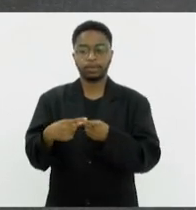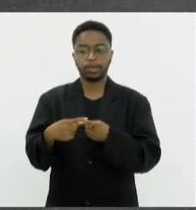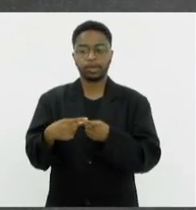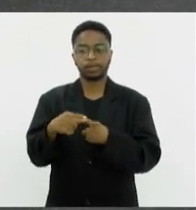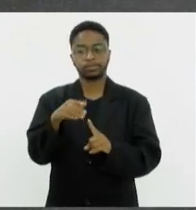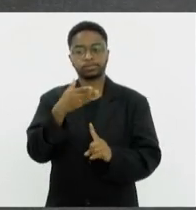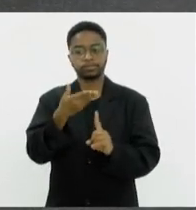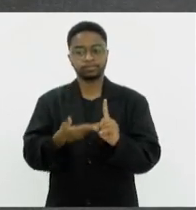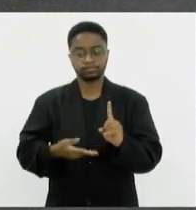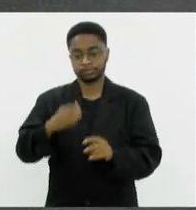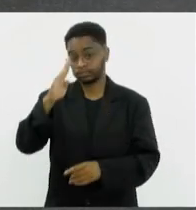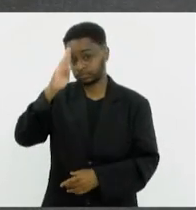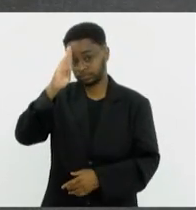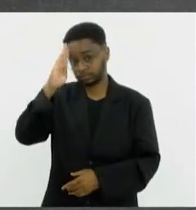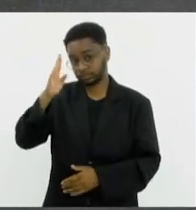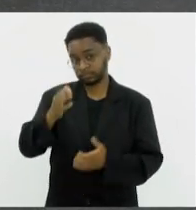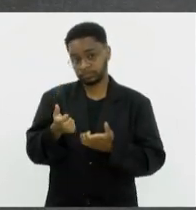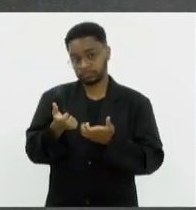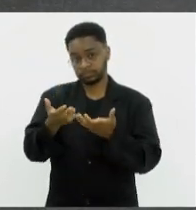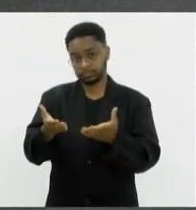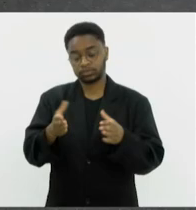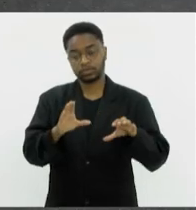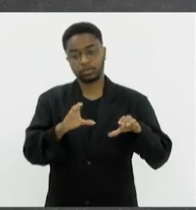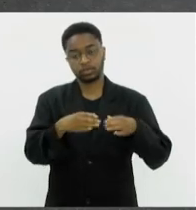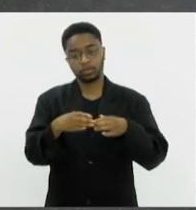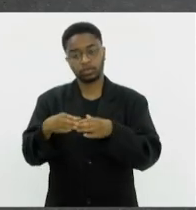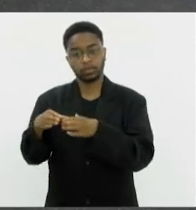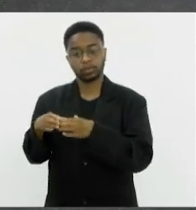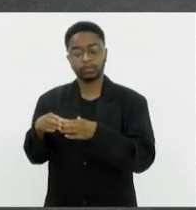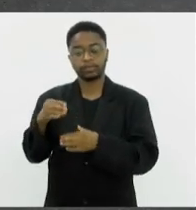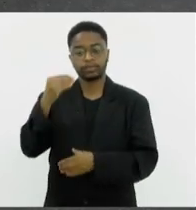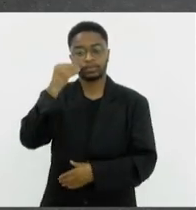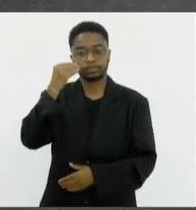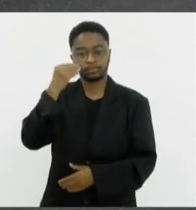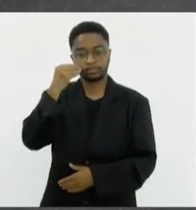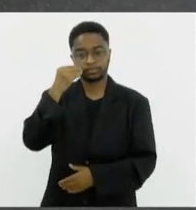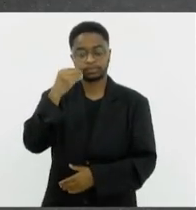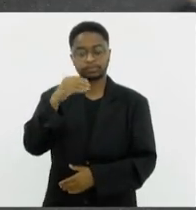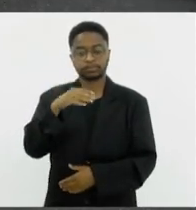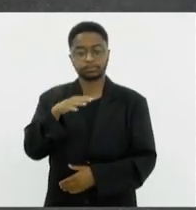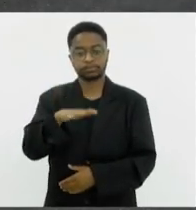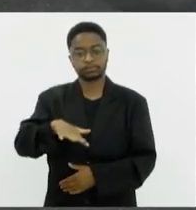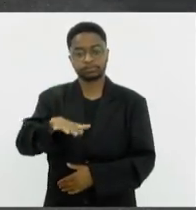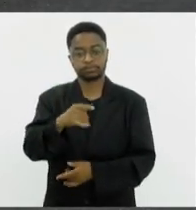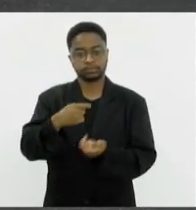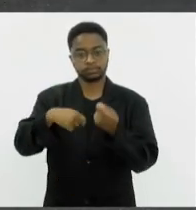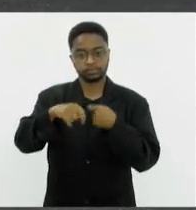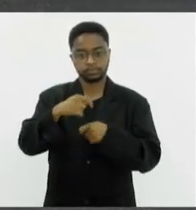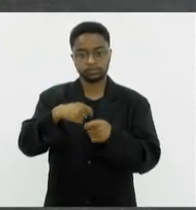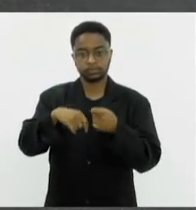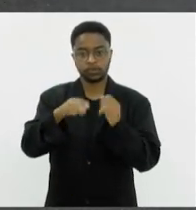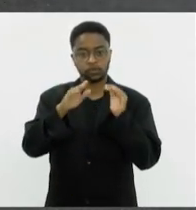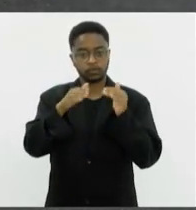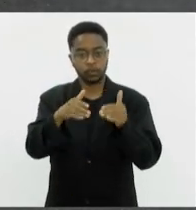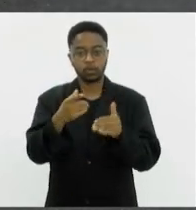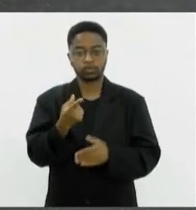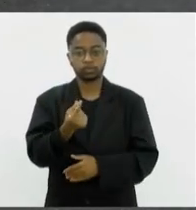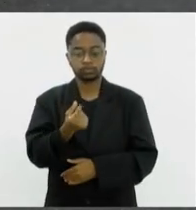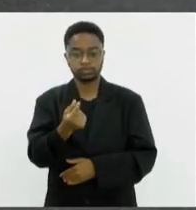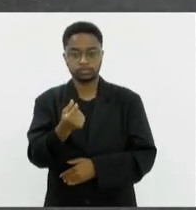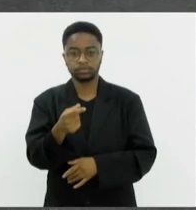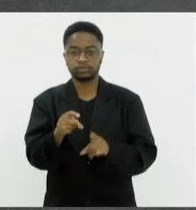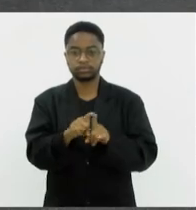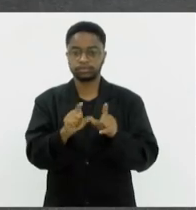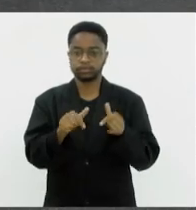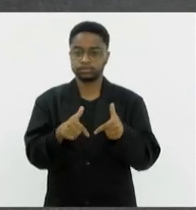reconhecimento fundamental àqueles e aquelas que tentam, diante de uma economia que é financeirista, que opera